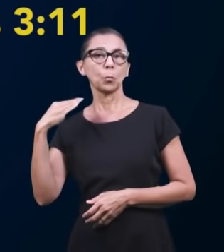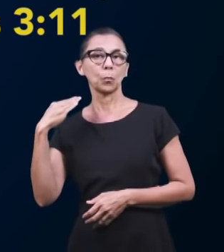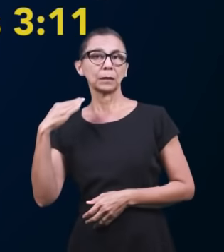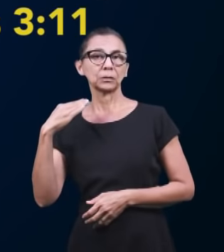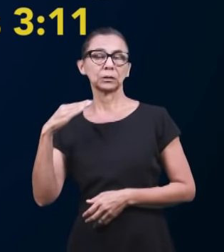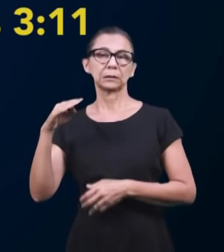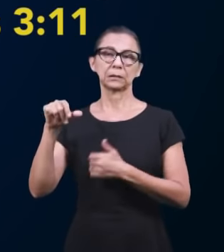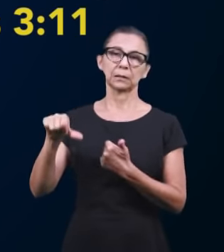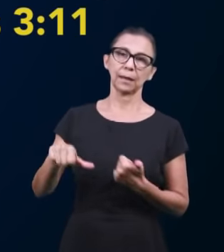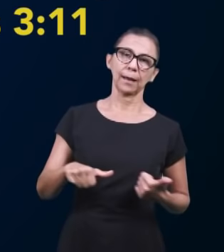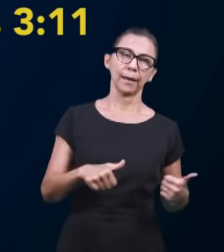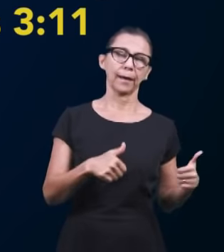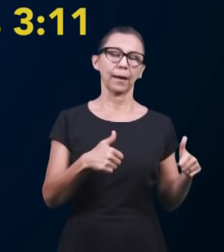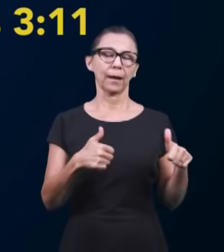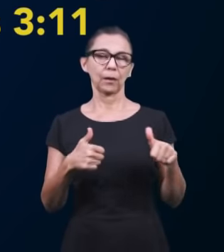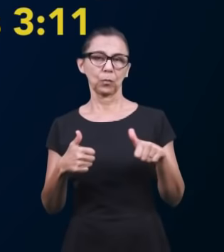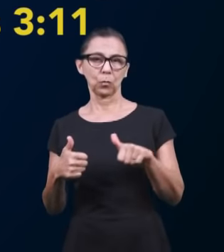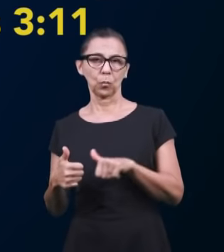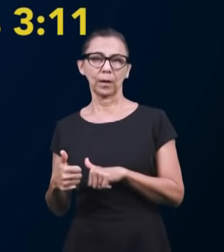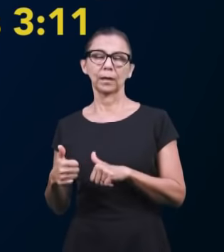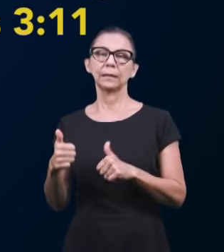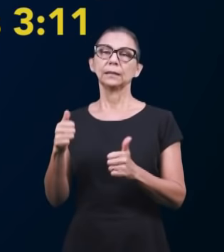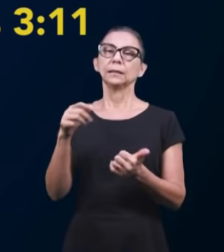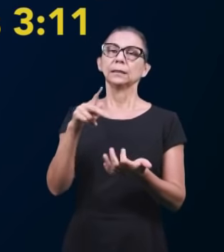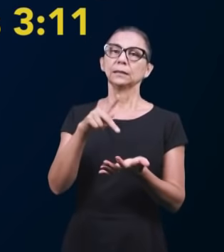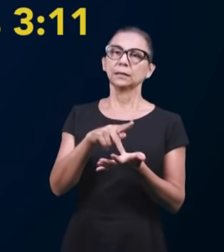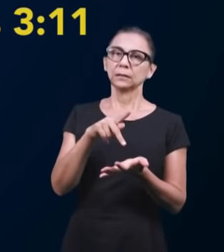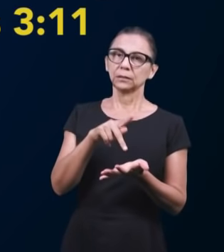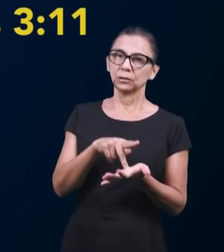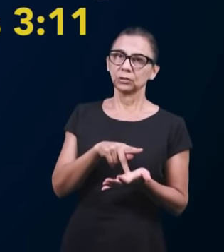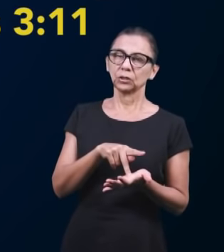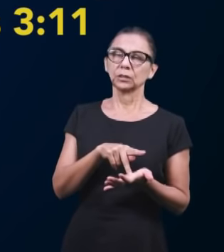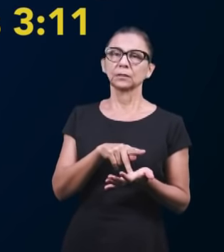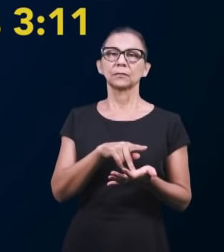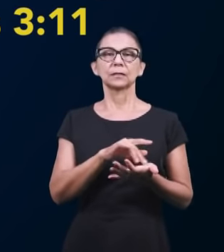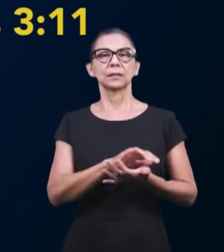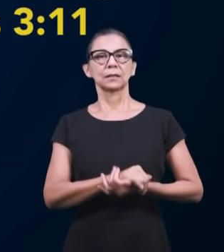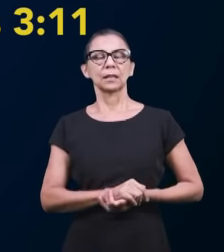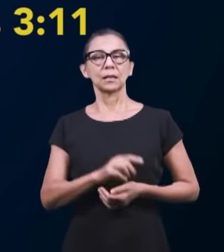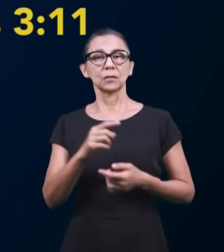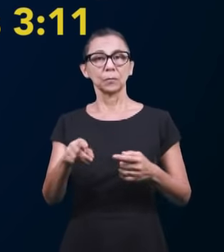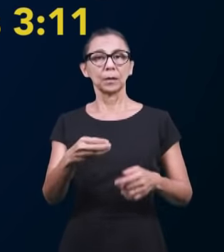de Jesus: E eu, em verdade, os batizo com água para o